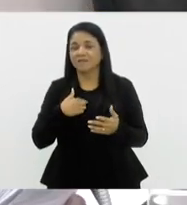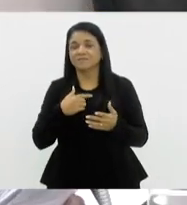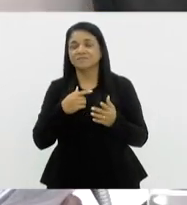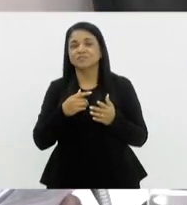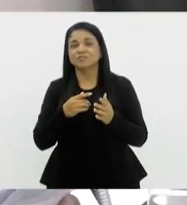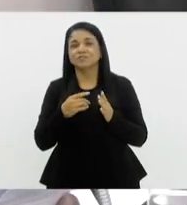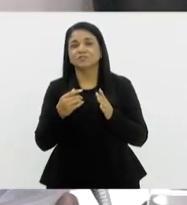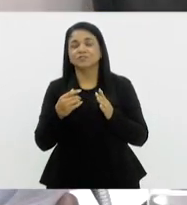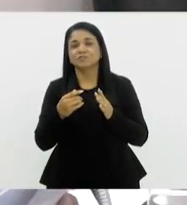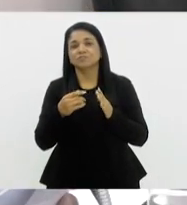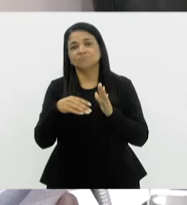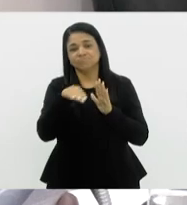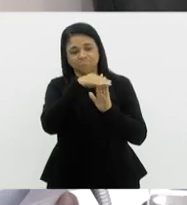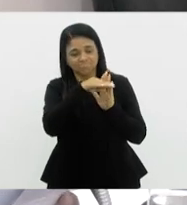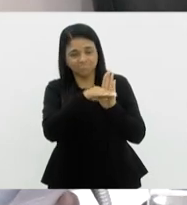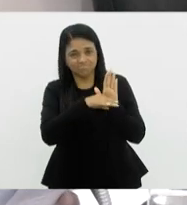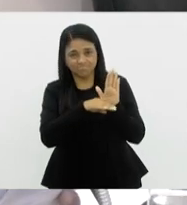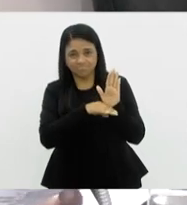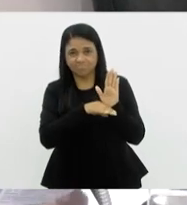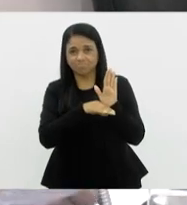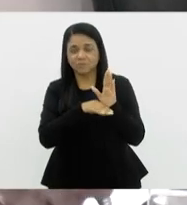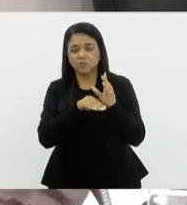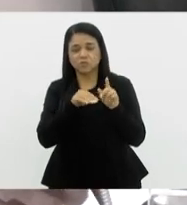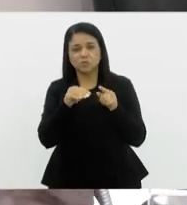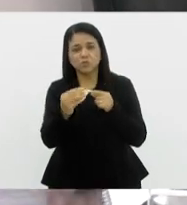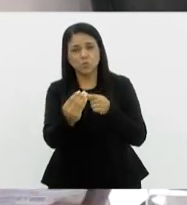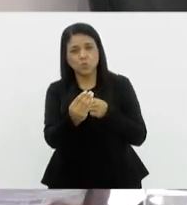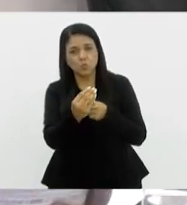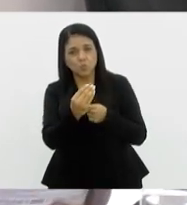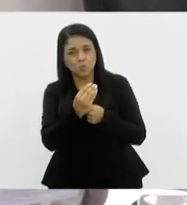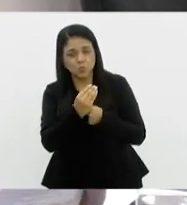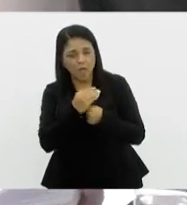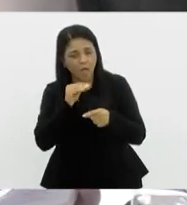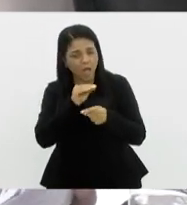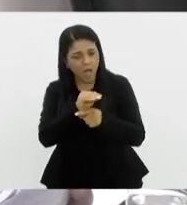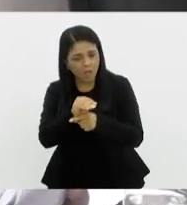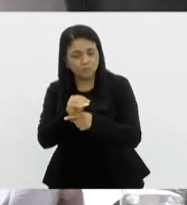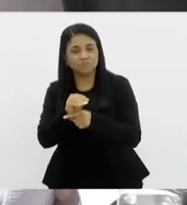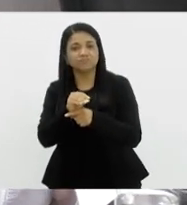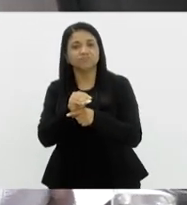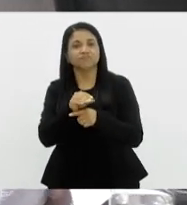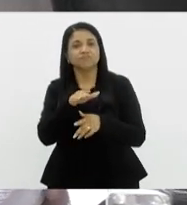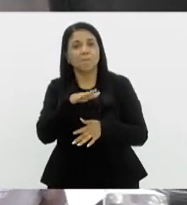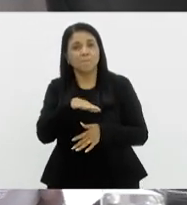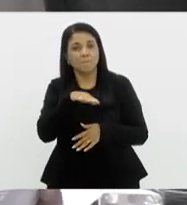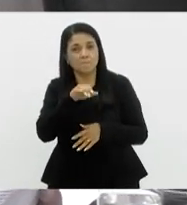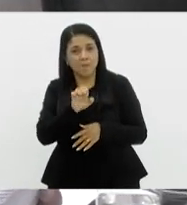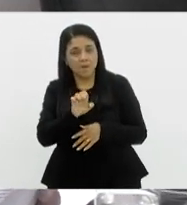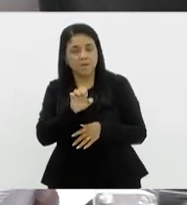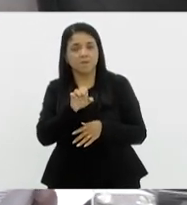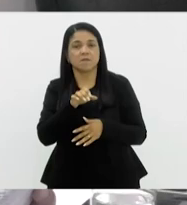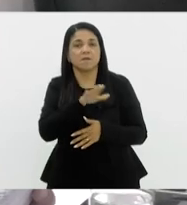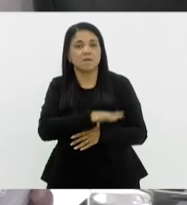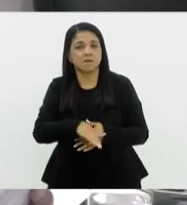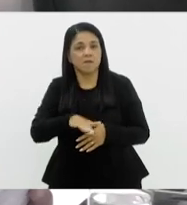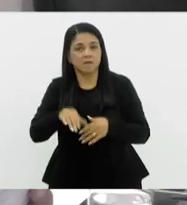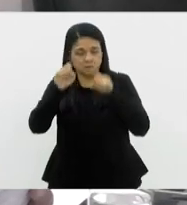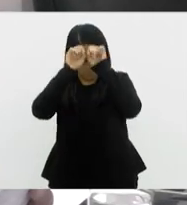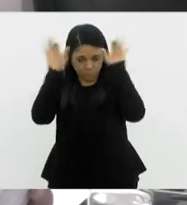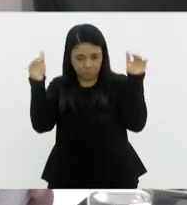promoção de autocuidado e rede de apoio para mães e crianças com transtorno do espectro autista,